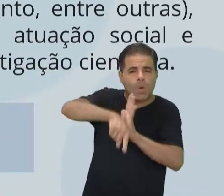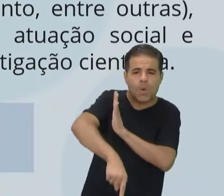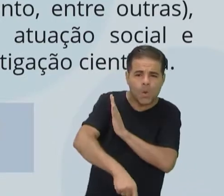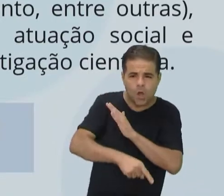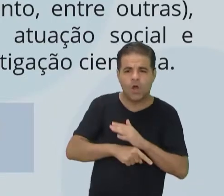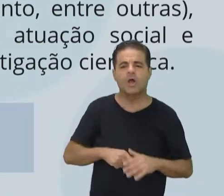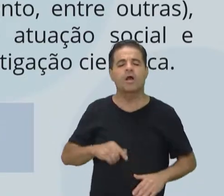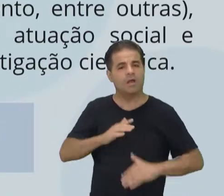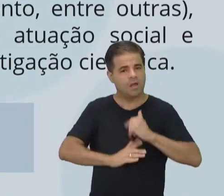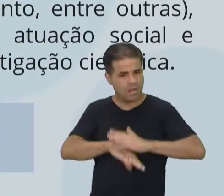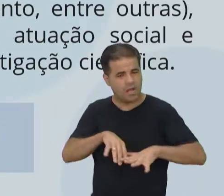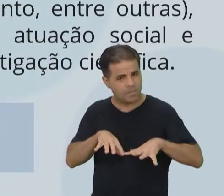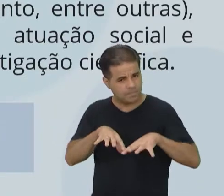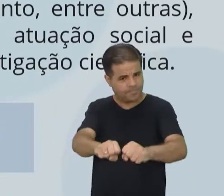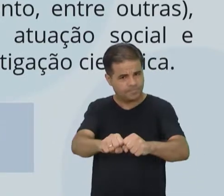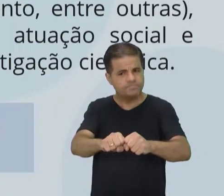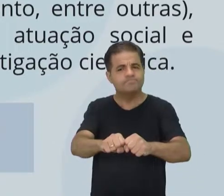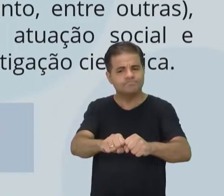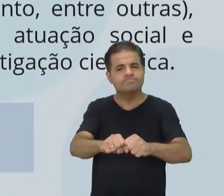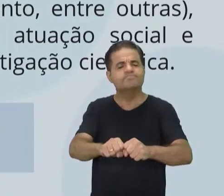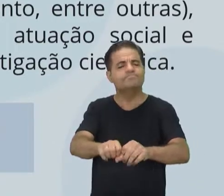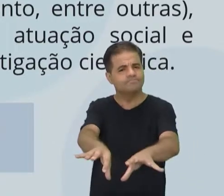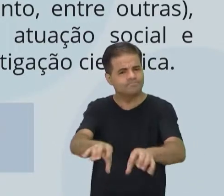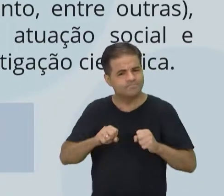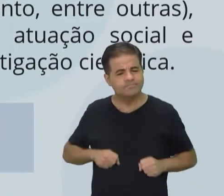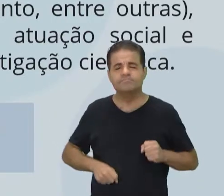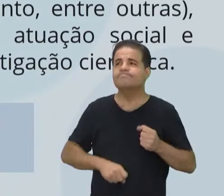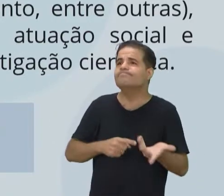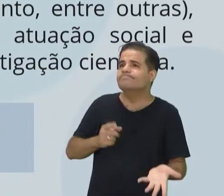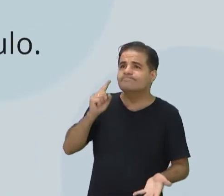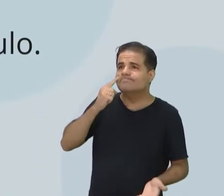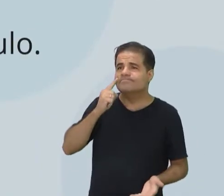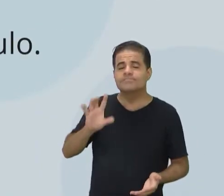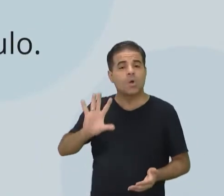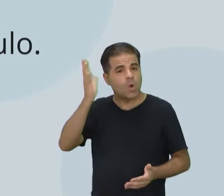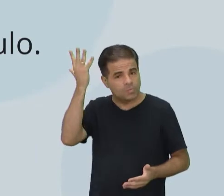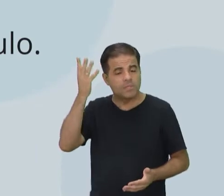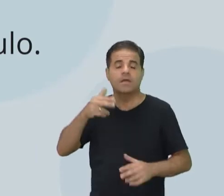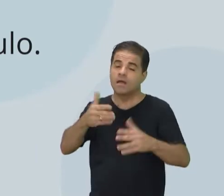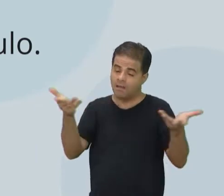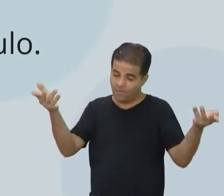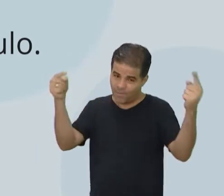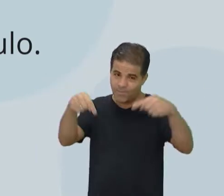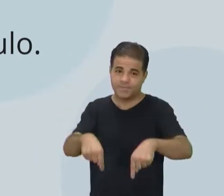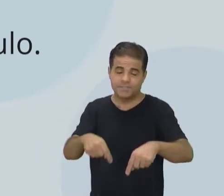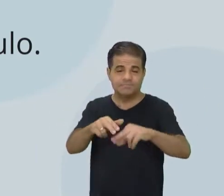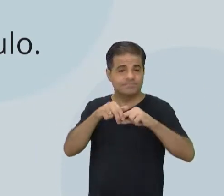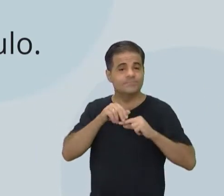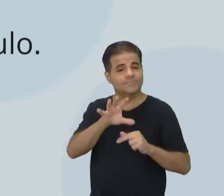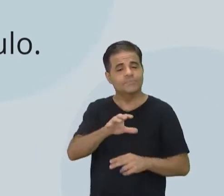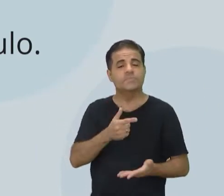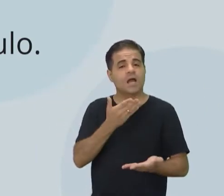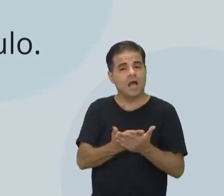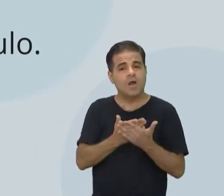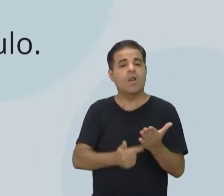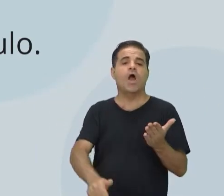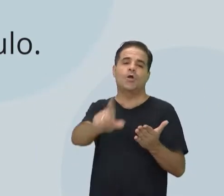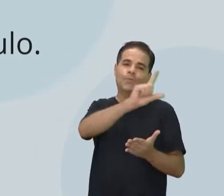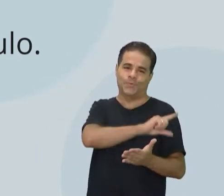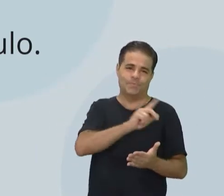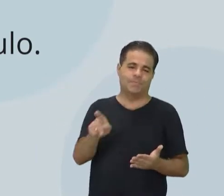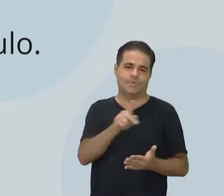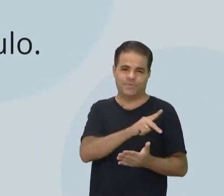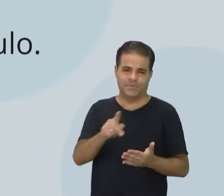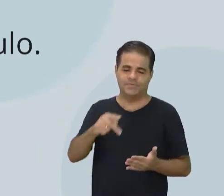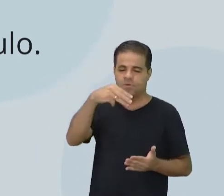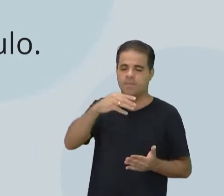mergulhar. Pôr a mão na massa. Isso, ótimo. Pôr a mão na massa, fazer acontecer. Então é para isso que a gente está aqui hoje. E na aula anterior, que foi o professor